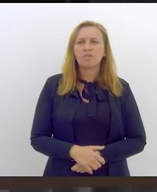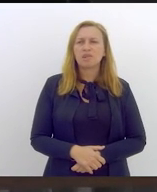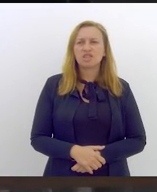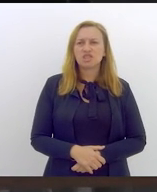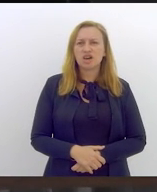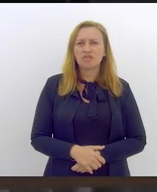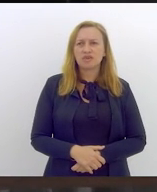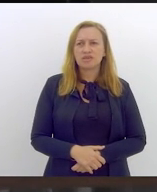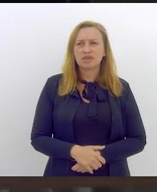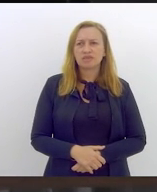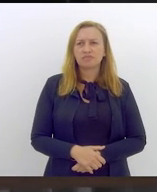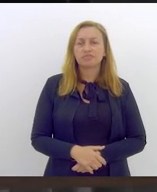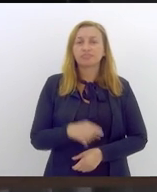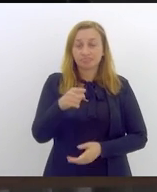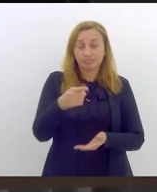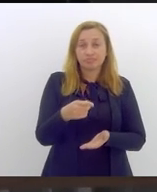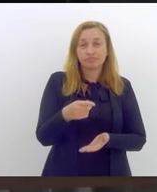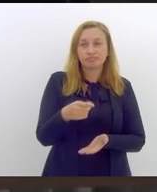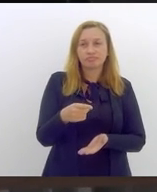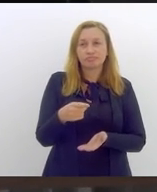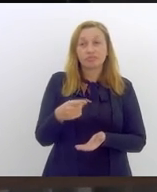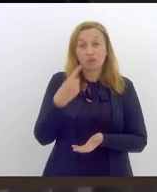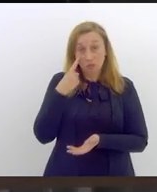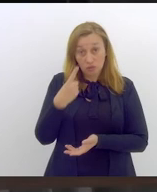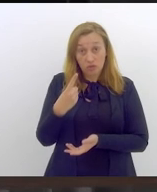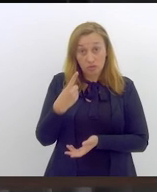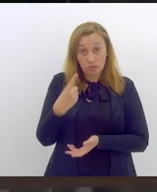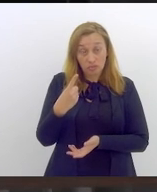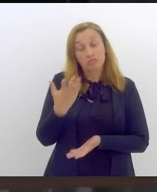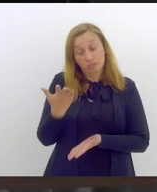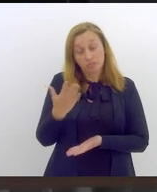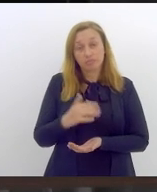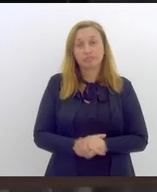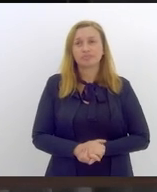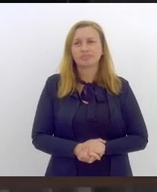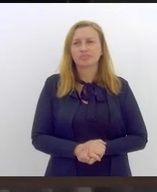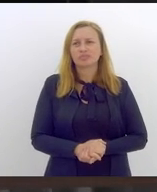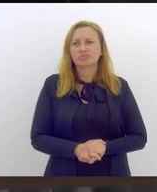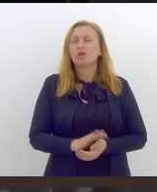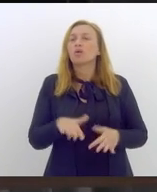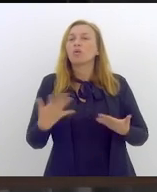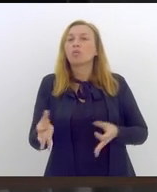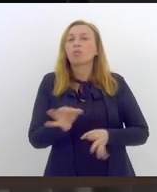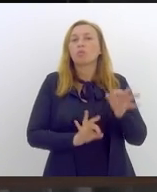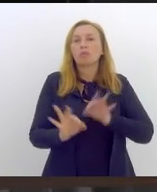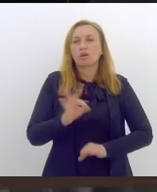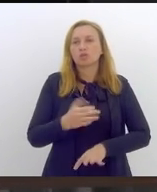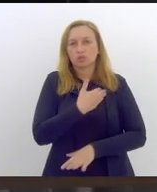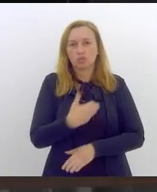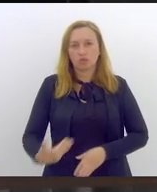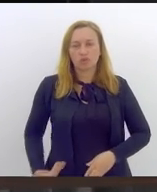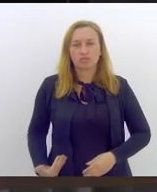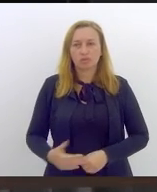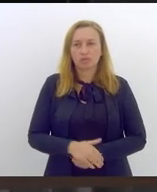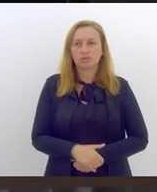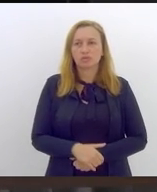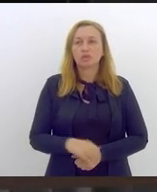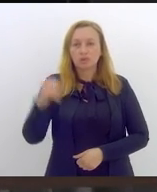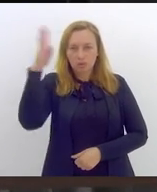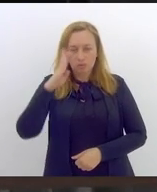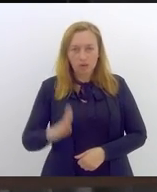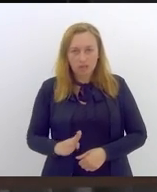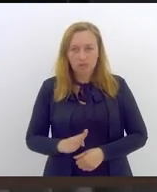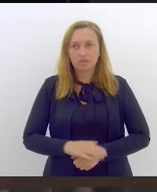Pense nisso que você acabou de ouvir Qual é o plano de governo que o Brasil